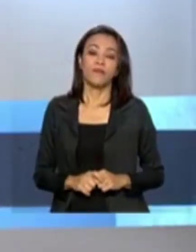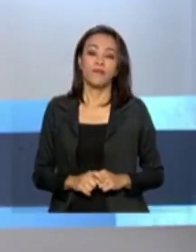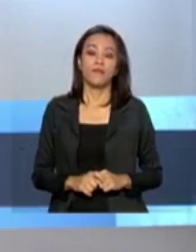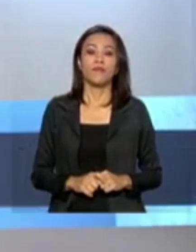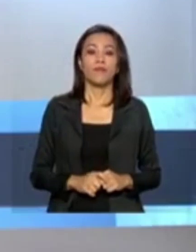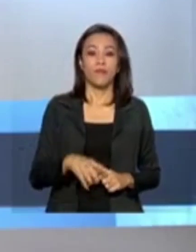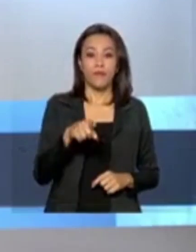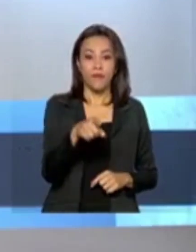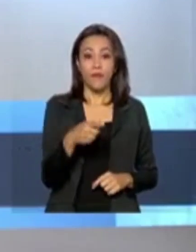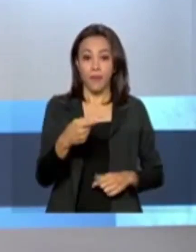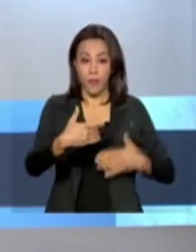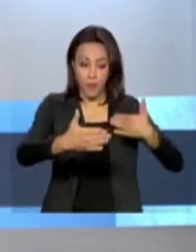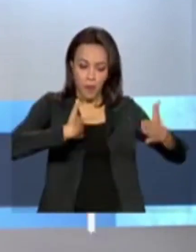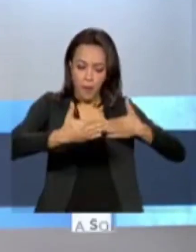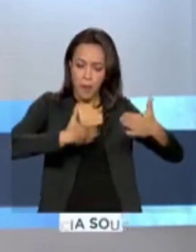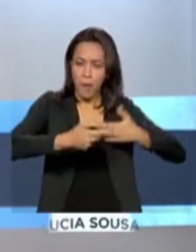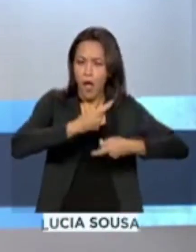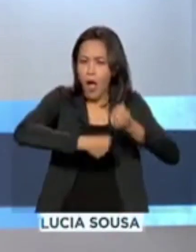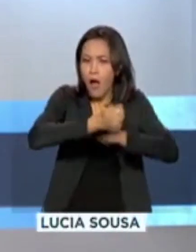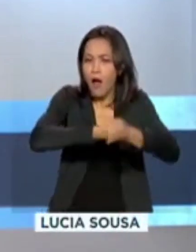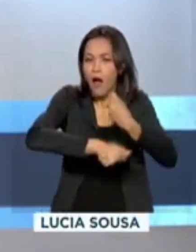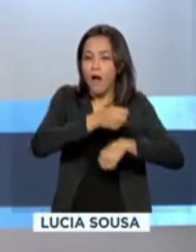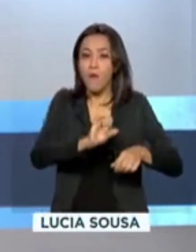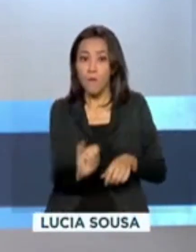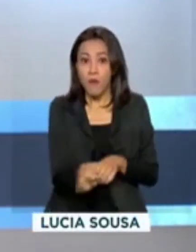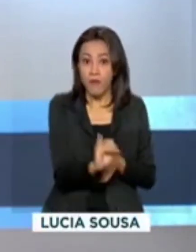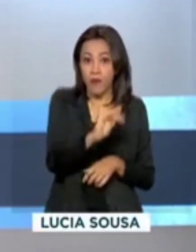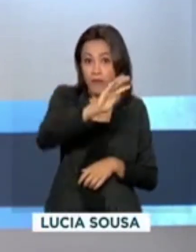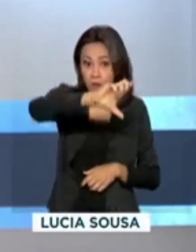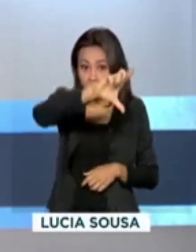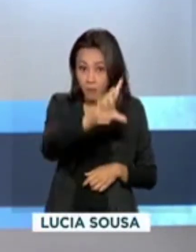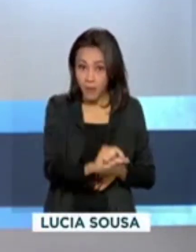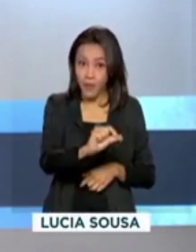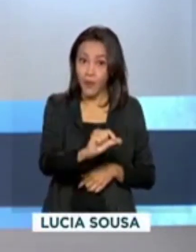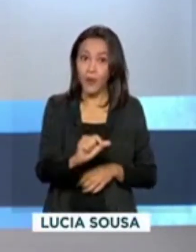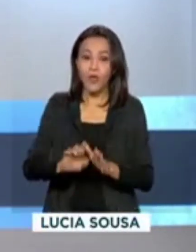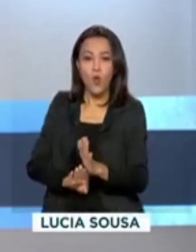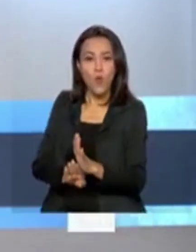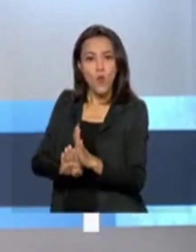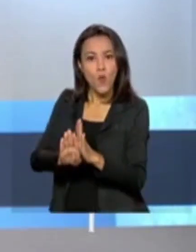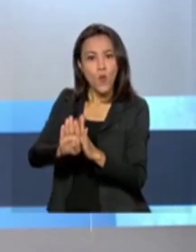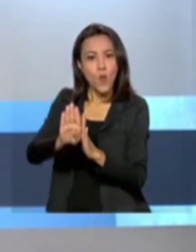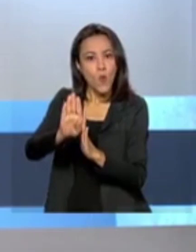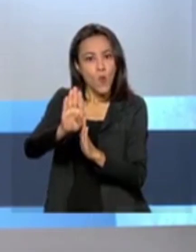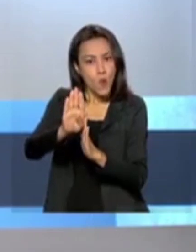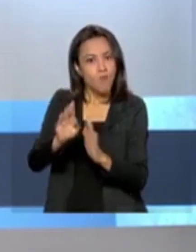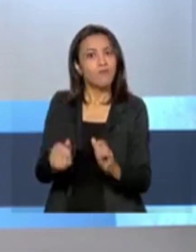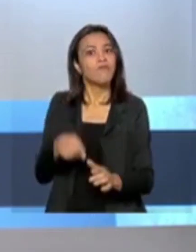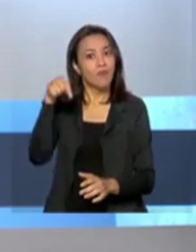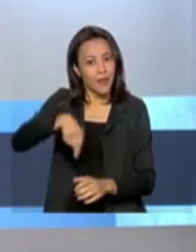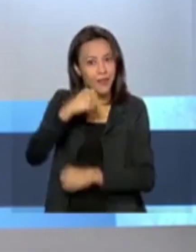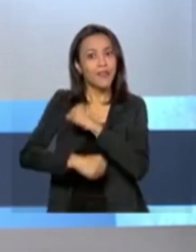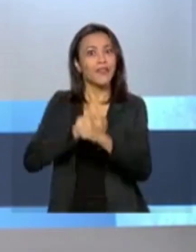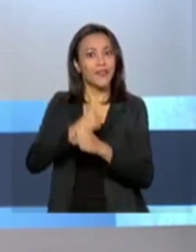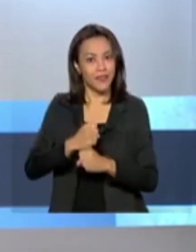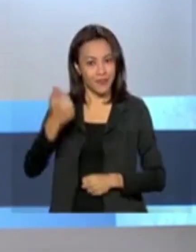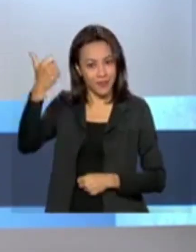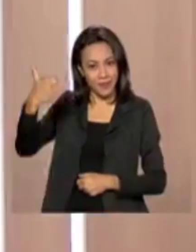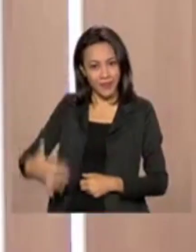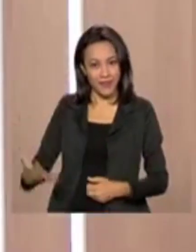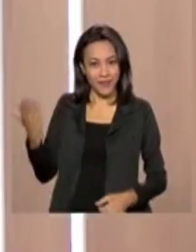O mercado financeiro prevê uma inflação menor e um crescimento maior para este ano. Quem comenta é Ricardo